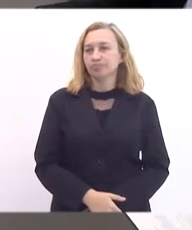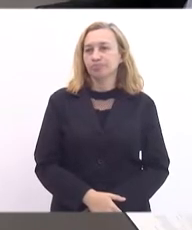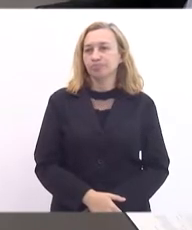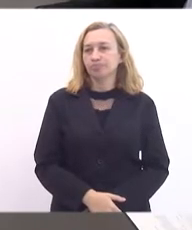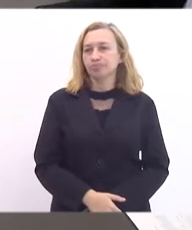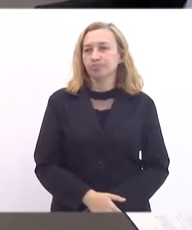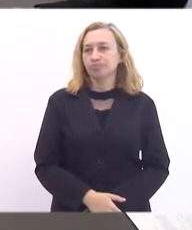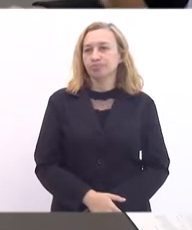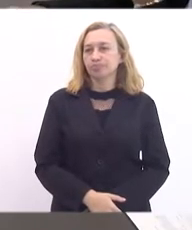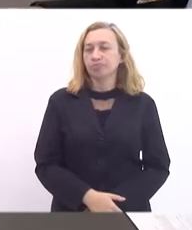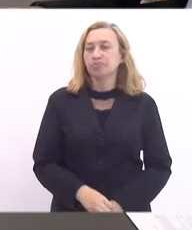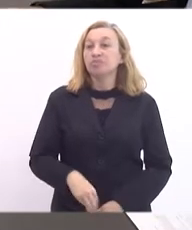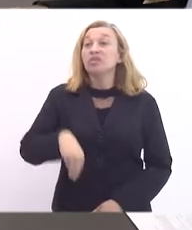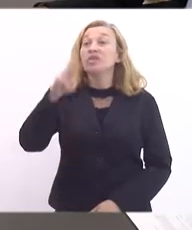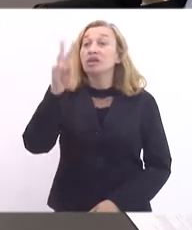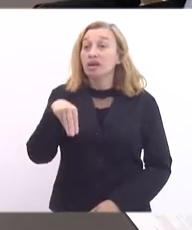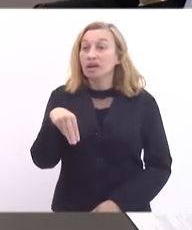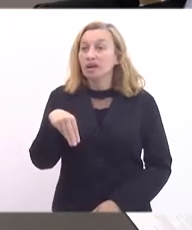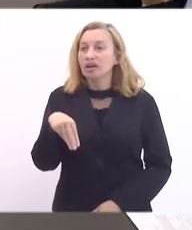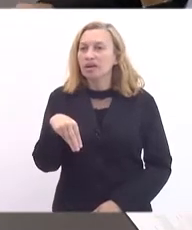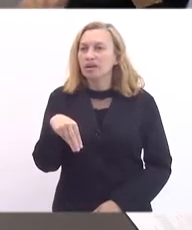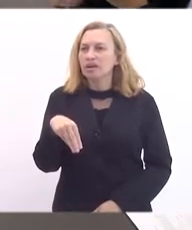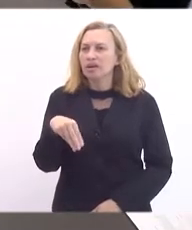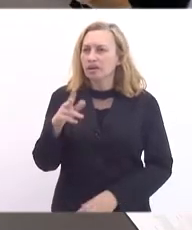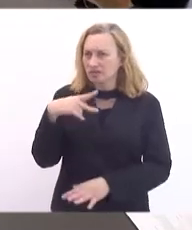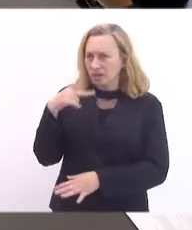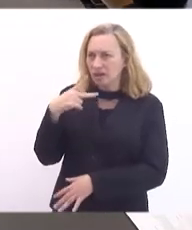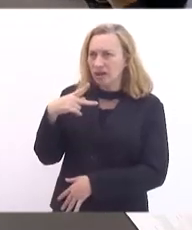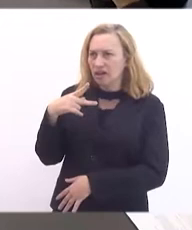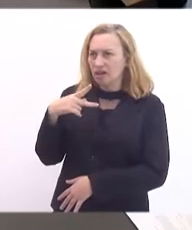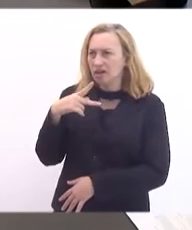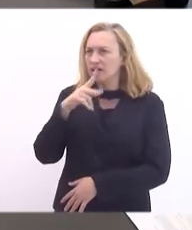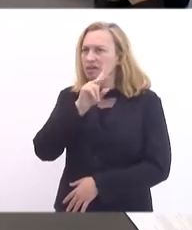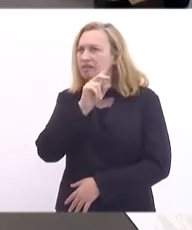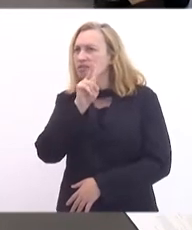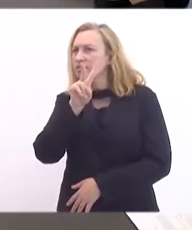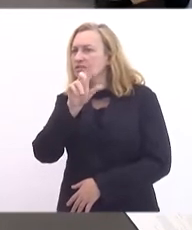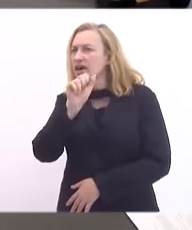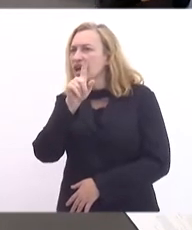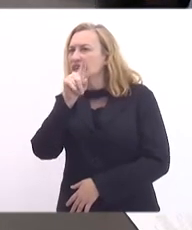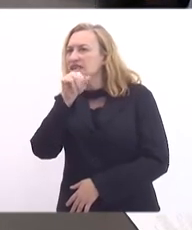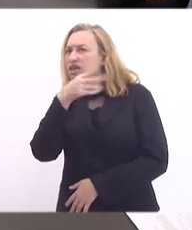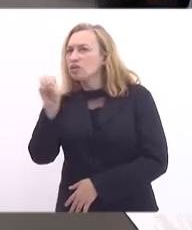Ah e quem vai passar o Valadão vai parar valor Orlando